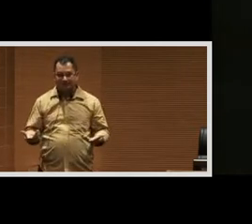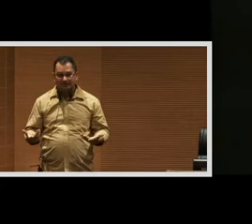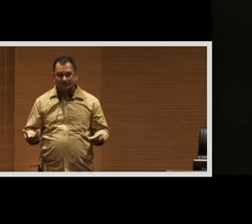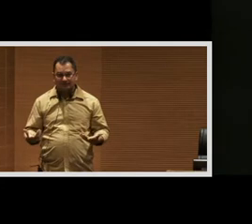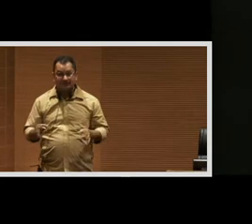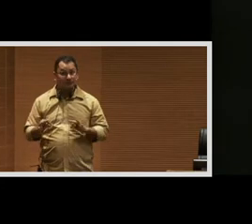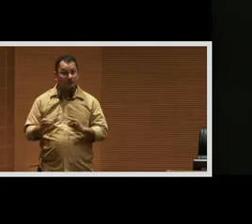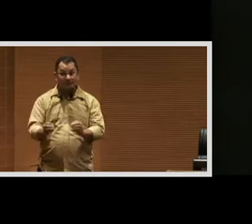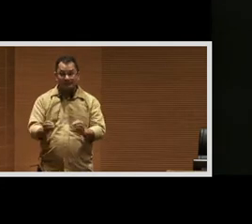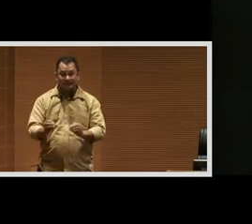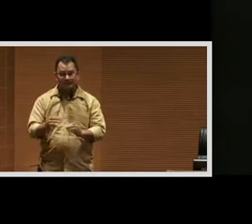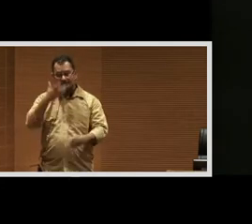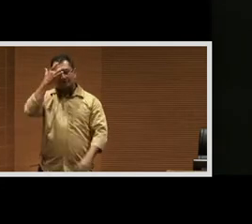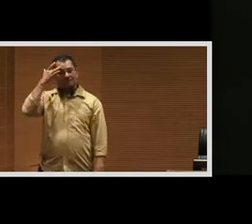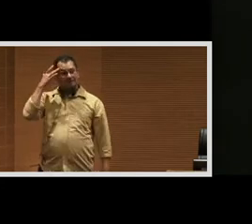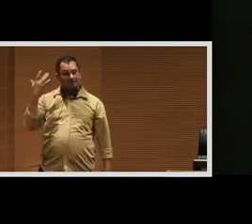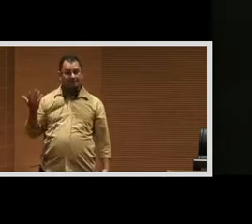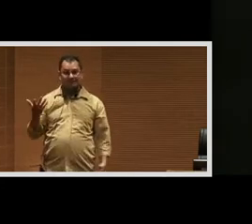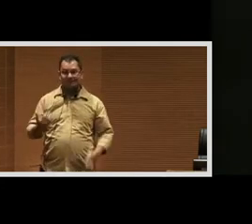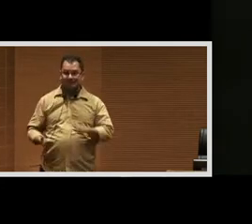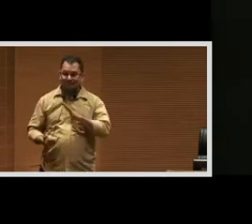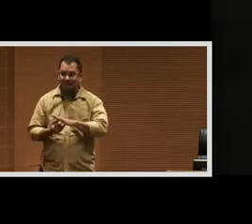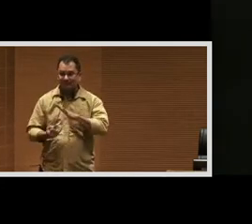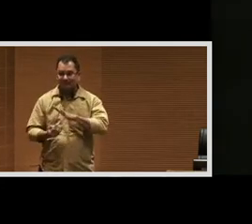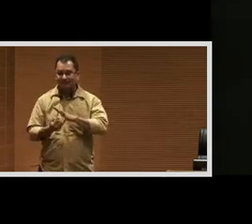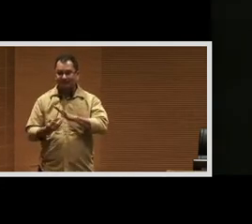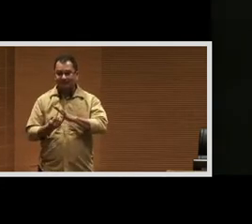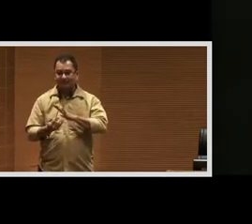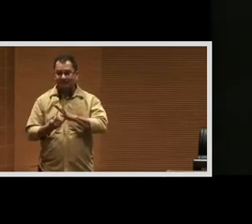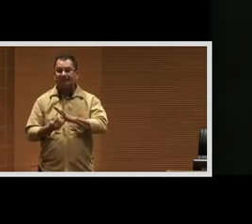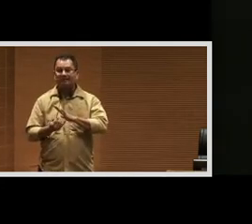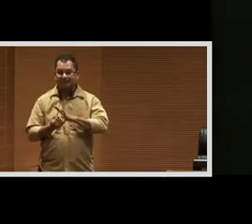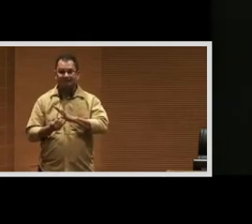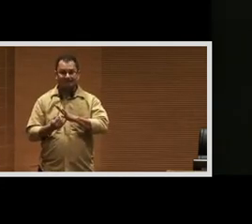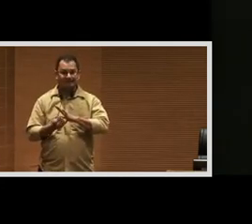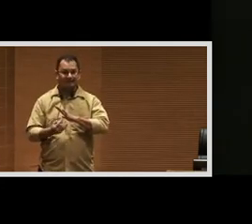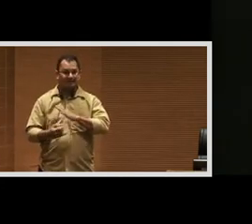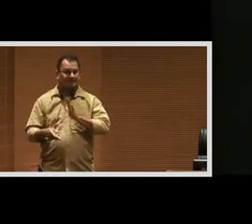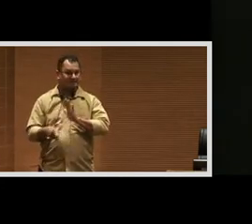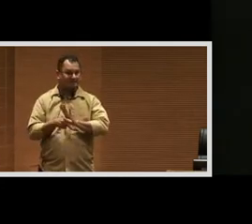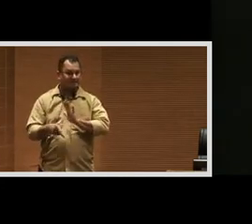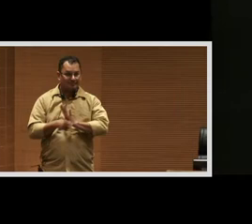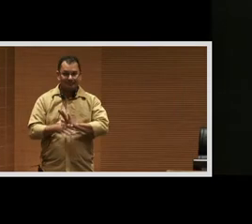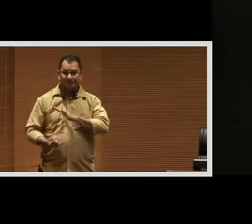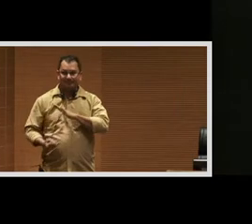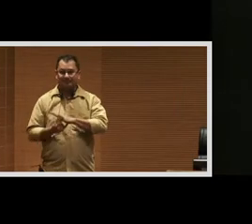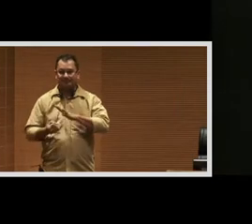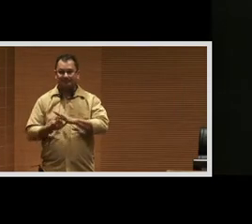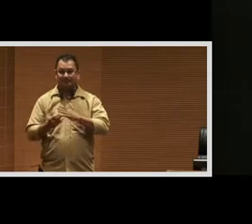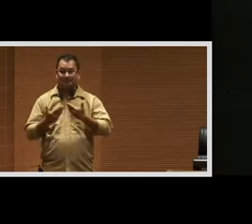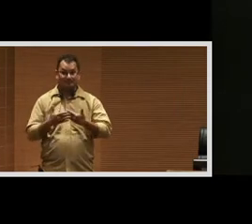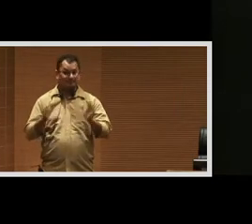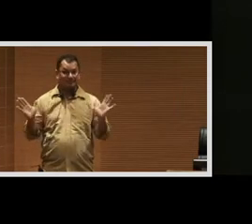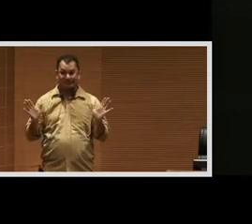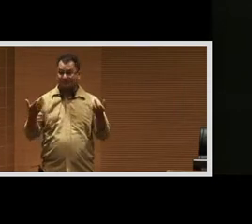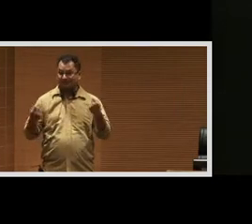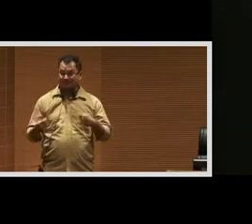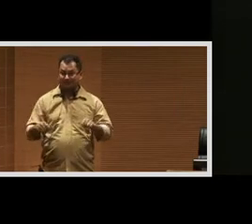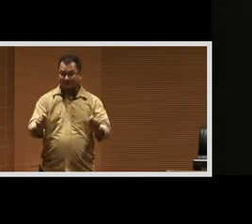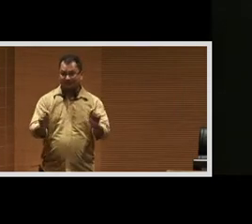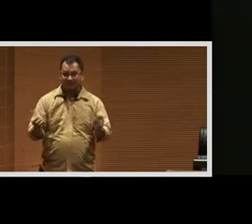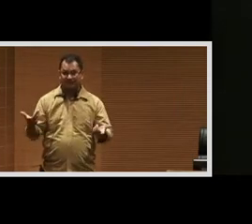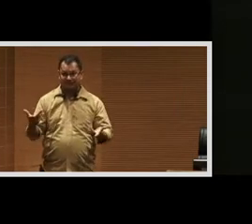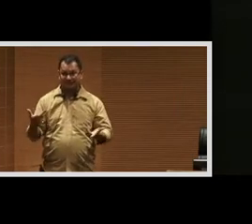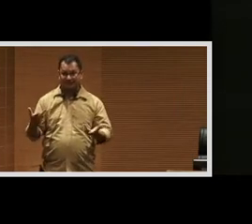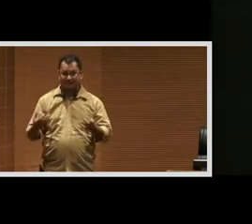E as pessoas ficam institucionalizadas. É a própria institucionalização a céu aberto. Não precisa mais construir